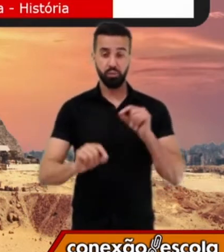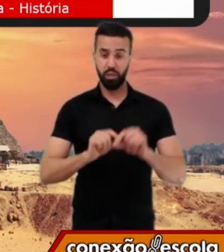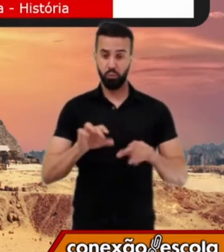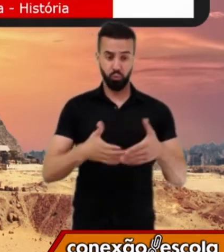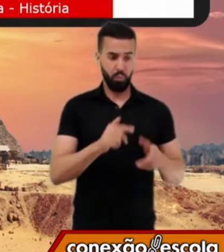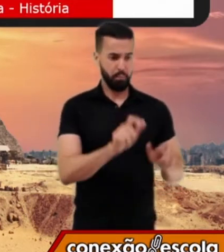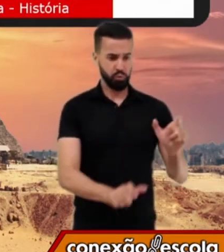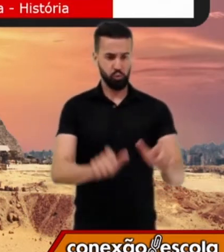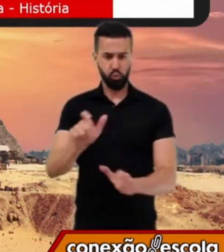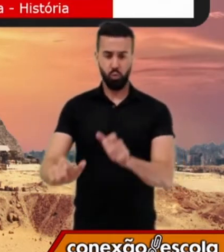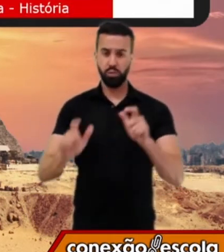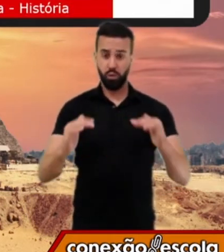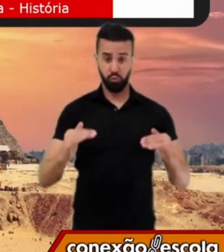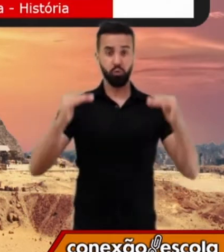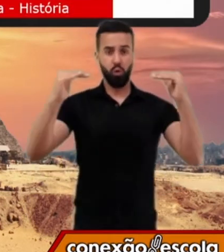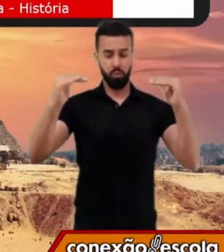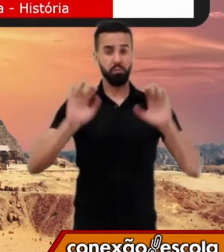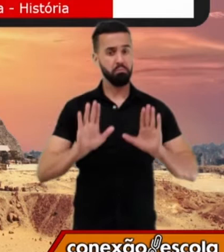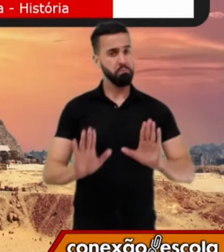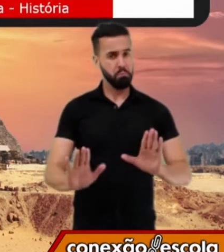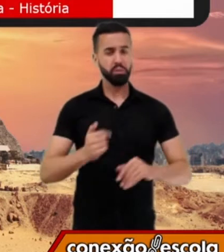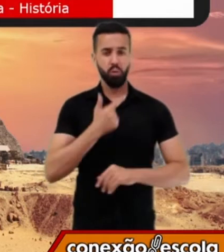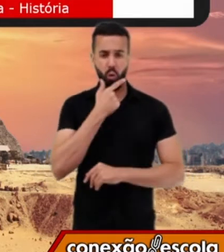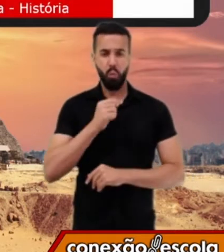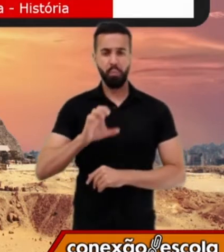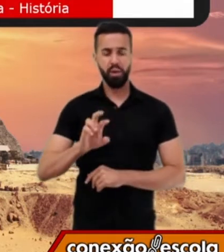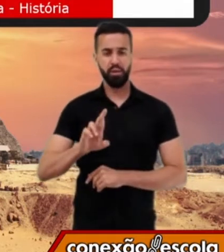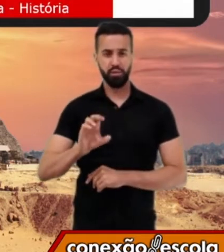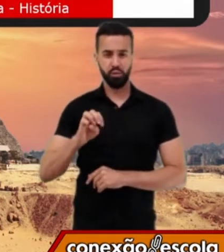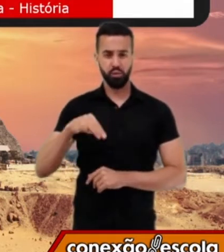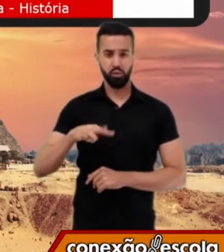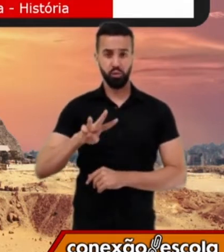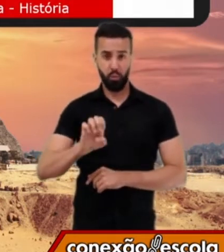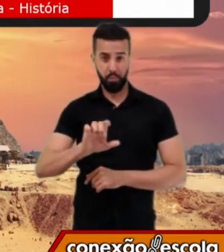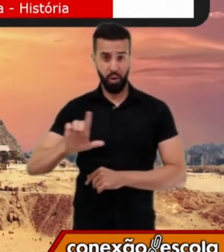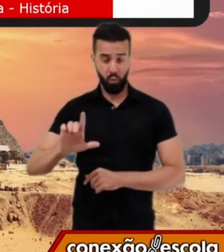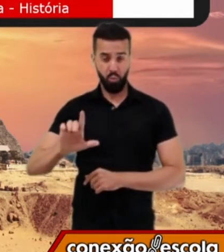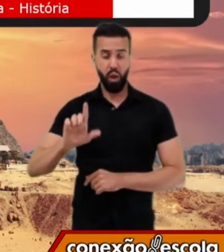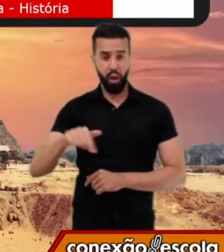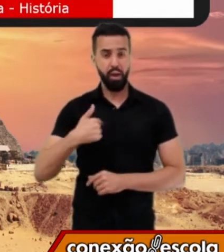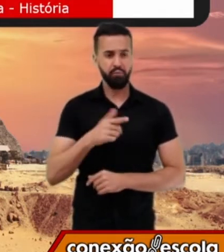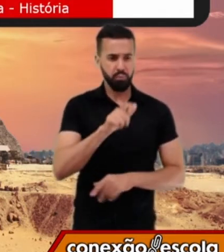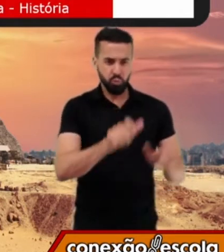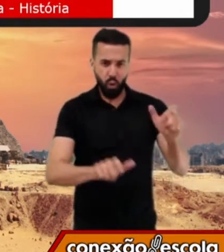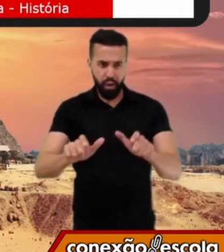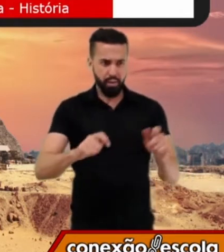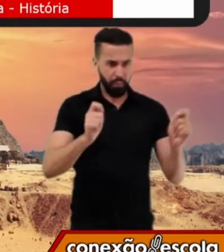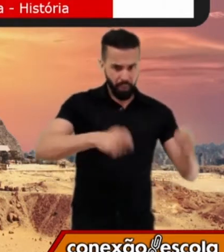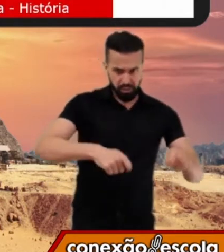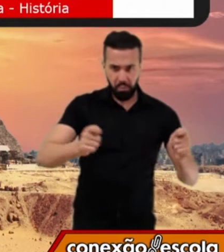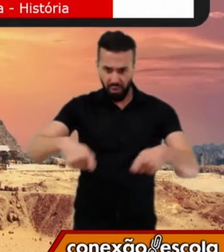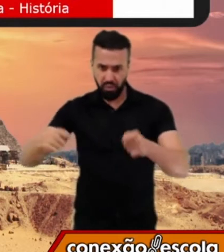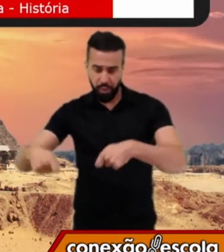nobreza. Mas a partir de Cromwell se torna pelo merecimento, ou seja, pela sua capacidade de lutar, pela